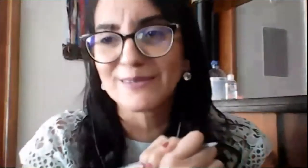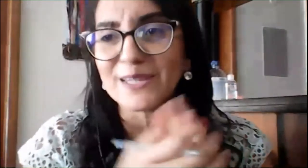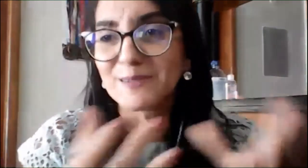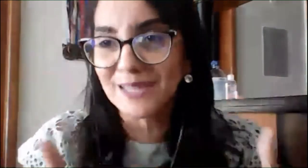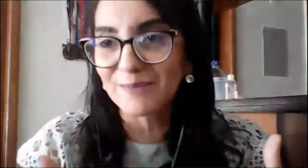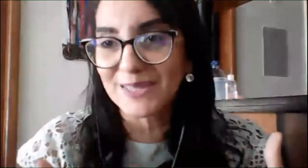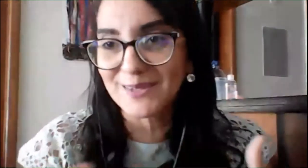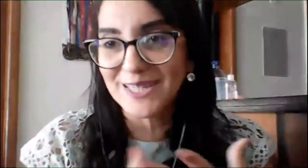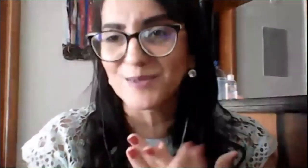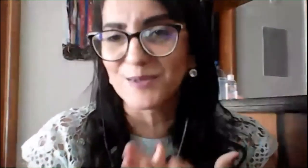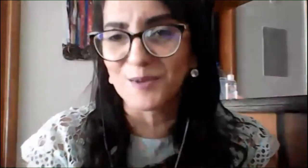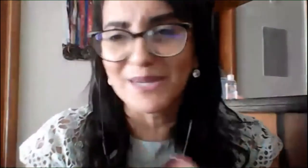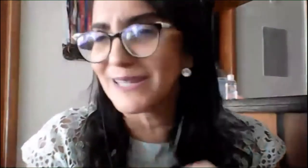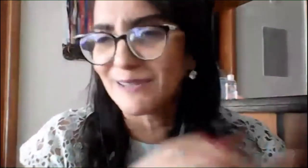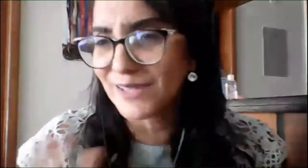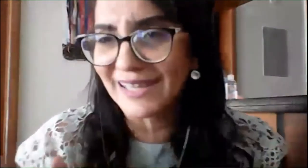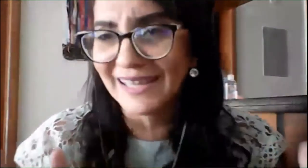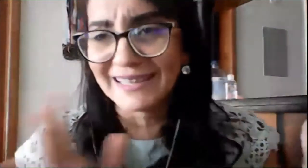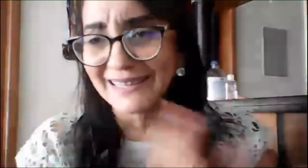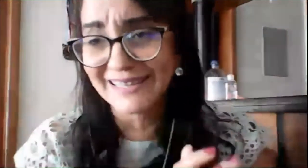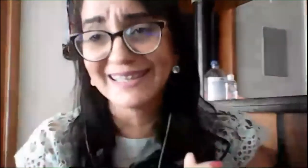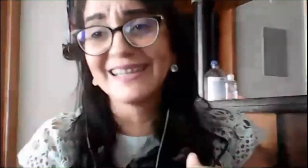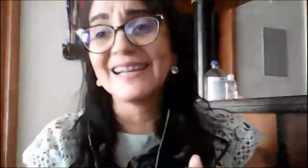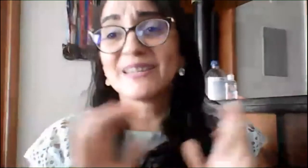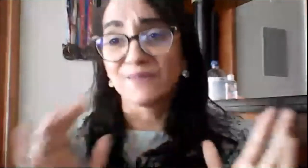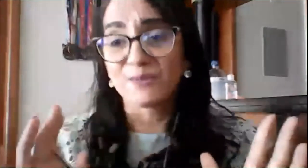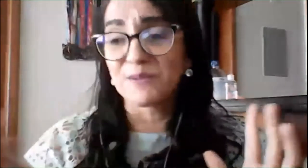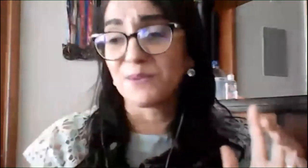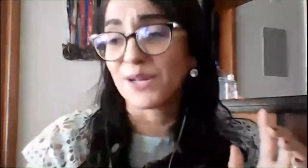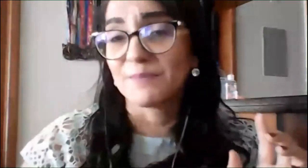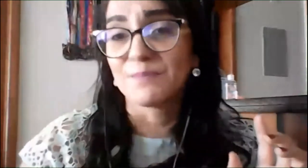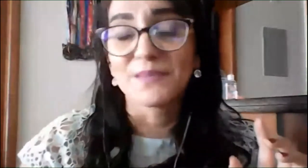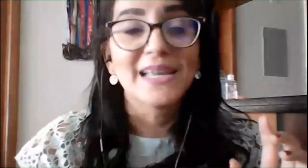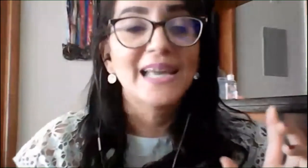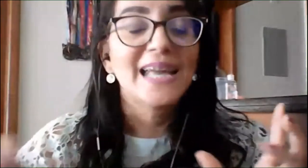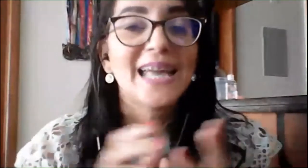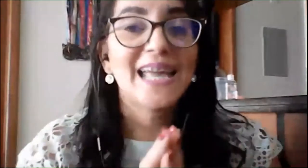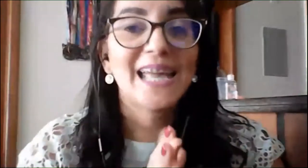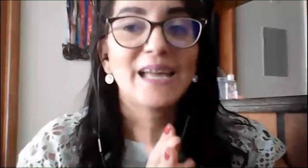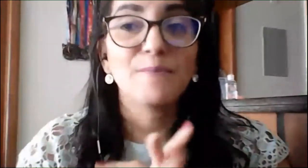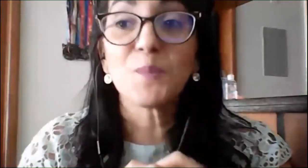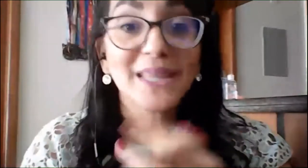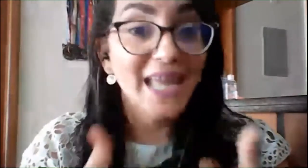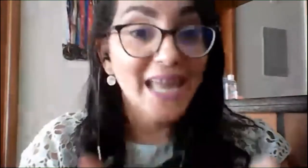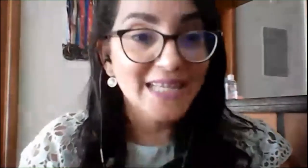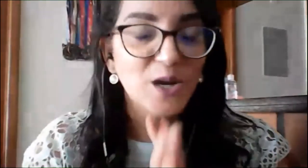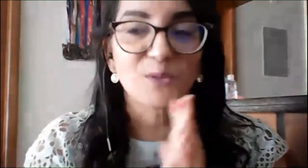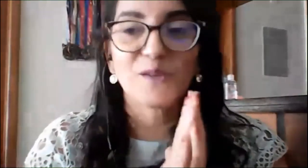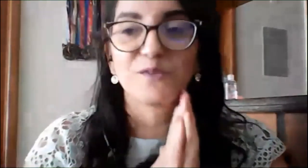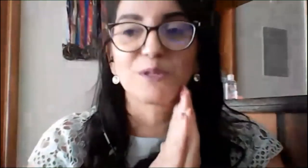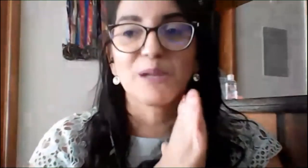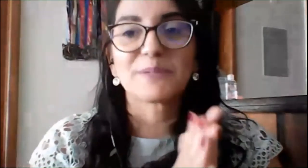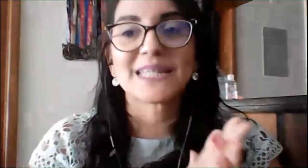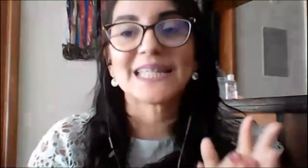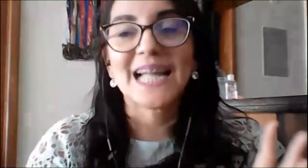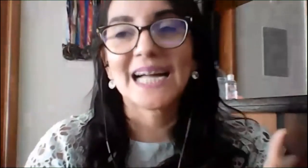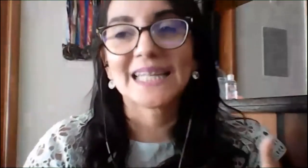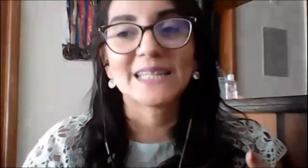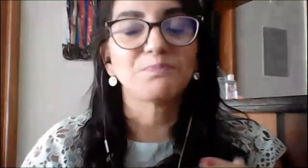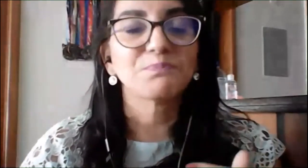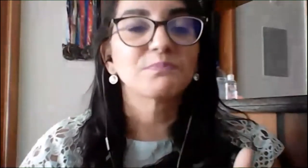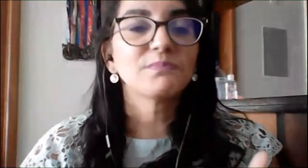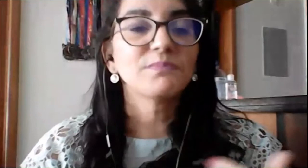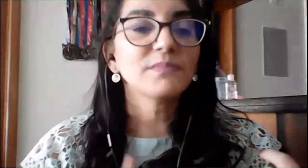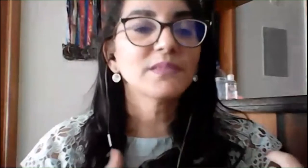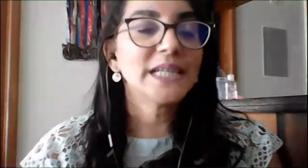tá nervosa, um assunto que a pessoa estudou, mas enfim, vamos embora. Meu nome é Deise, como já foi muito bem